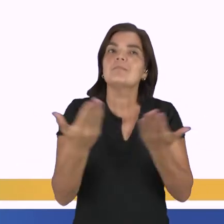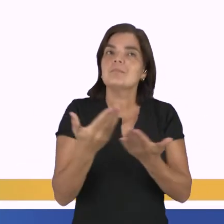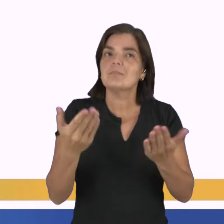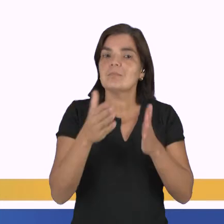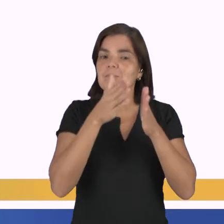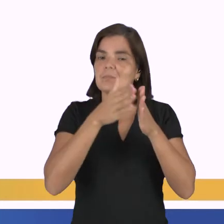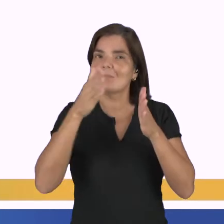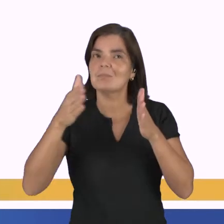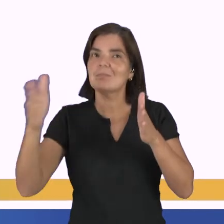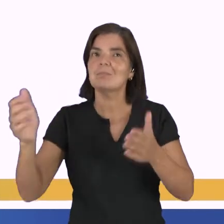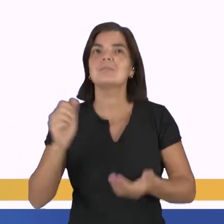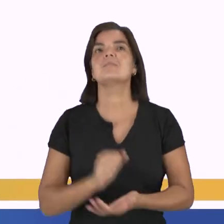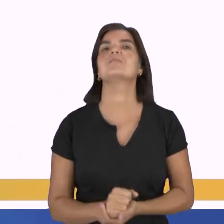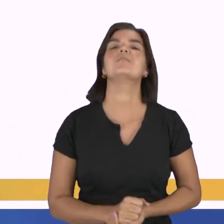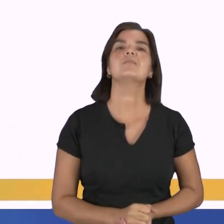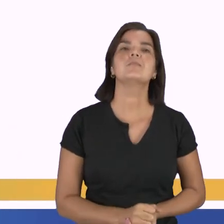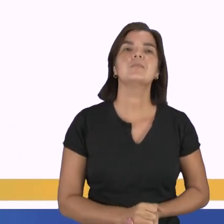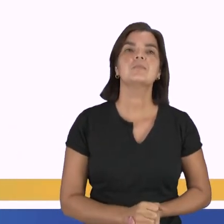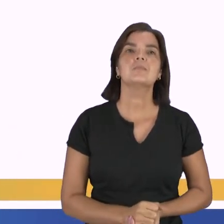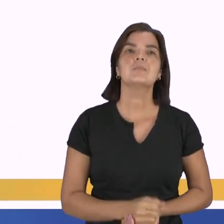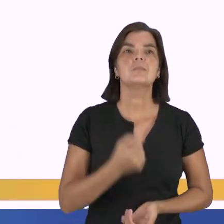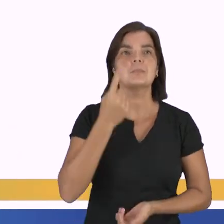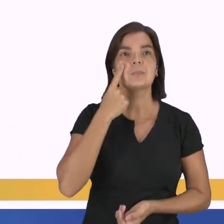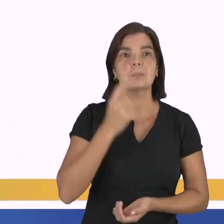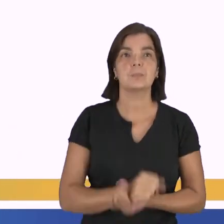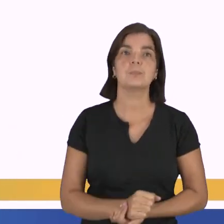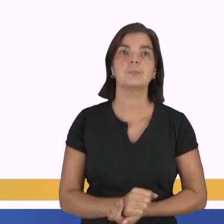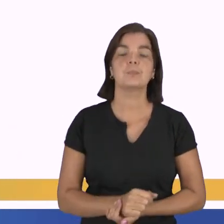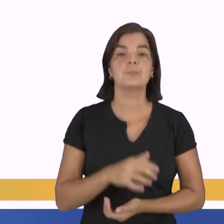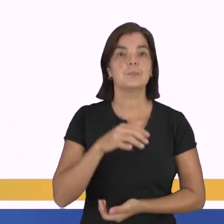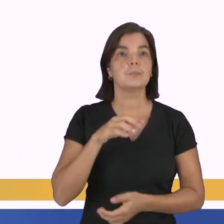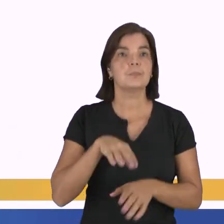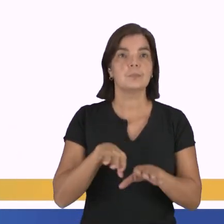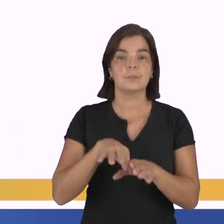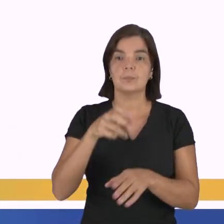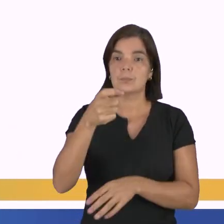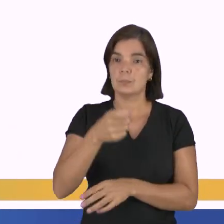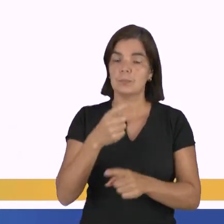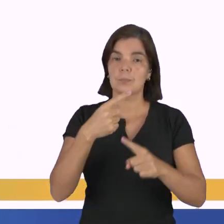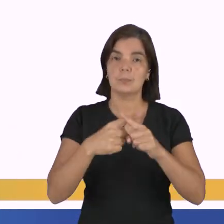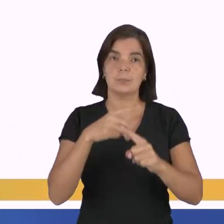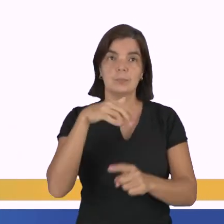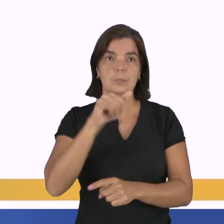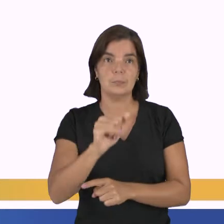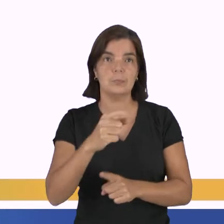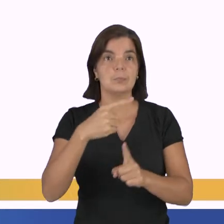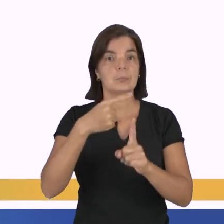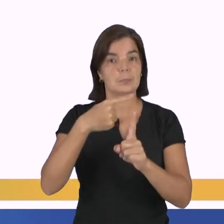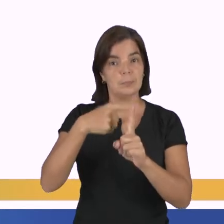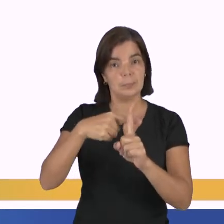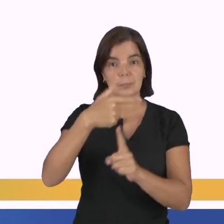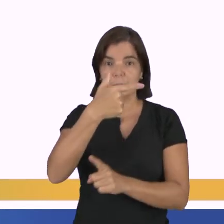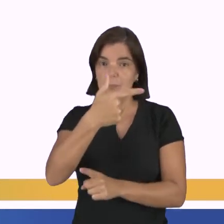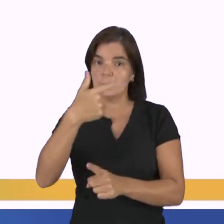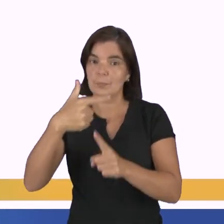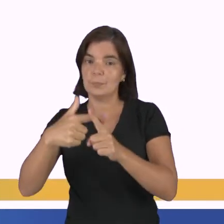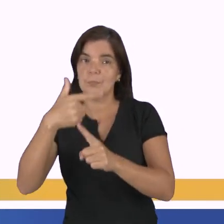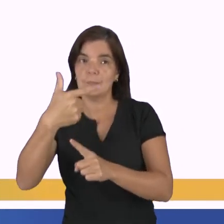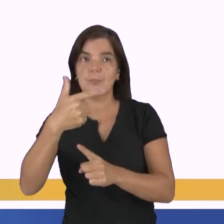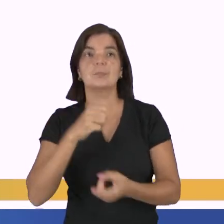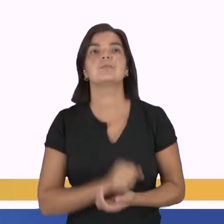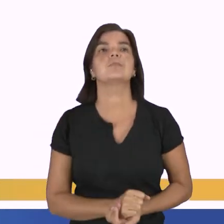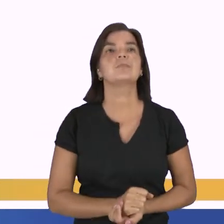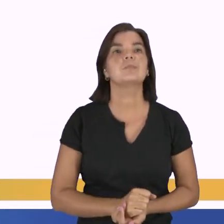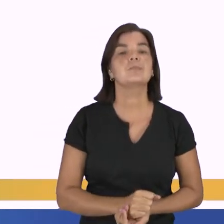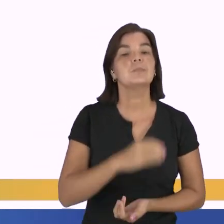essa sequência aqui tá vamos observar x e y + 2x 2 ok